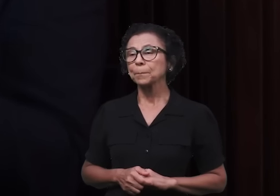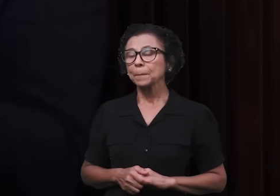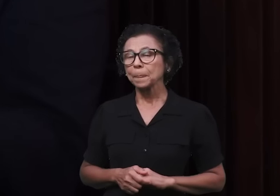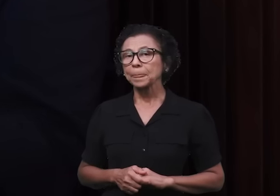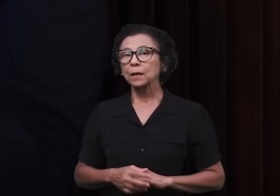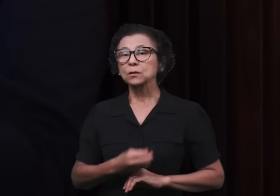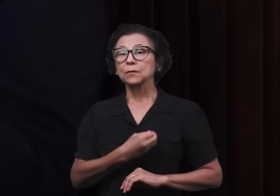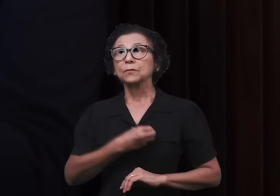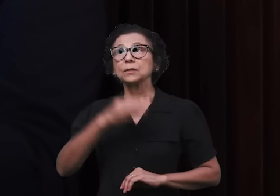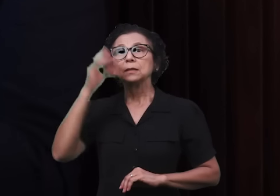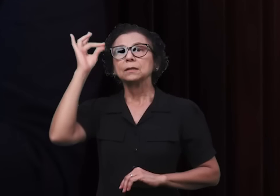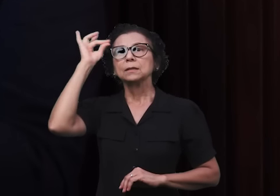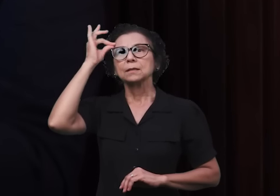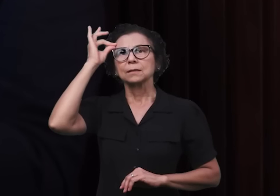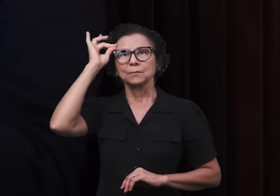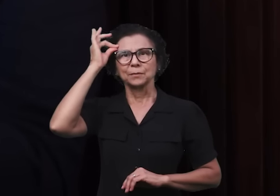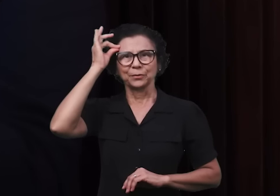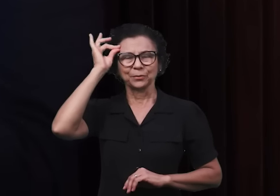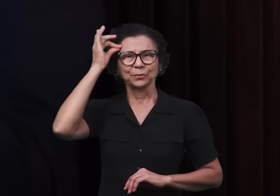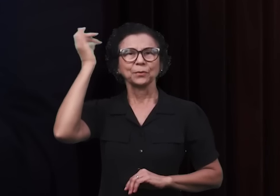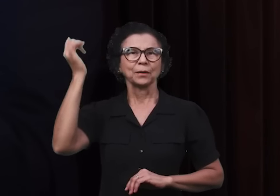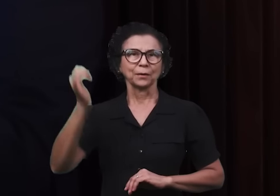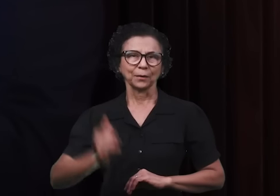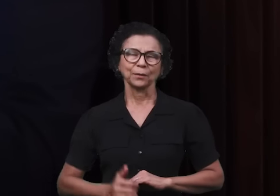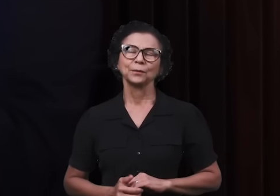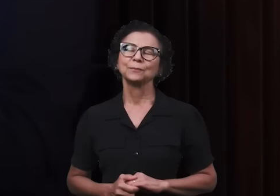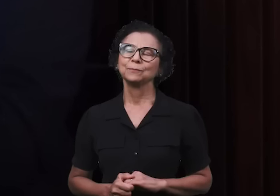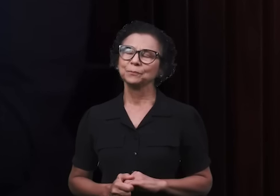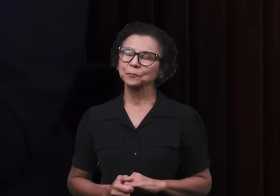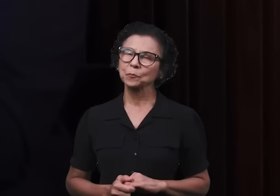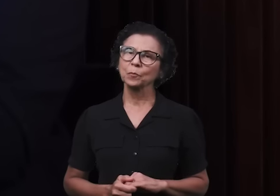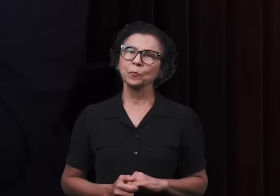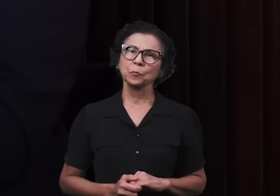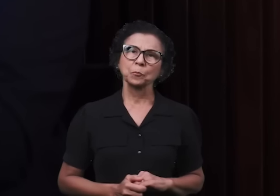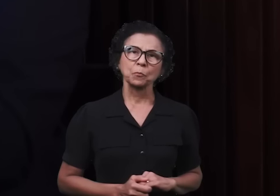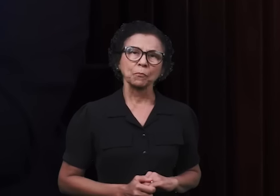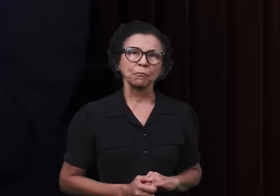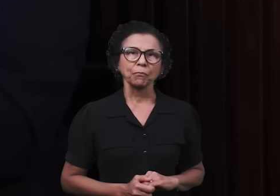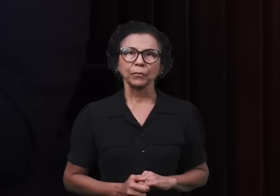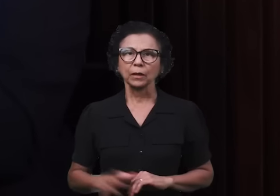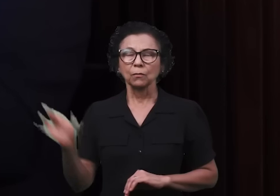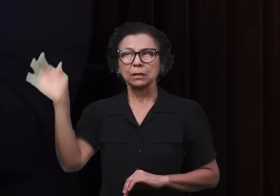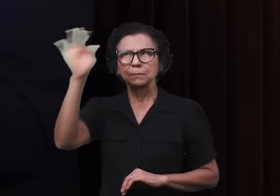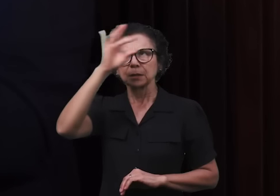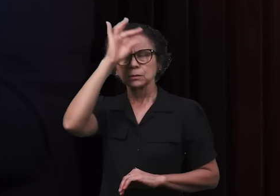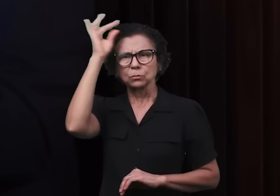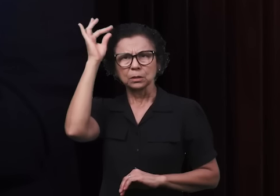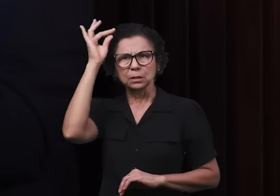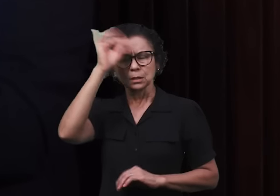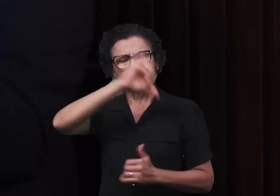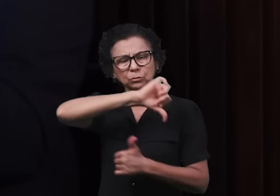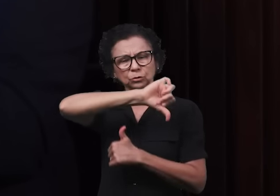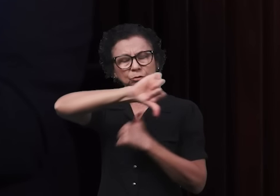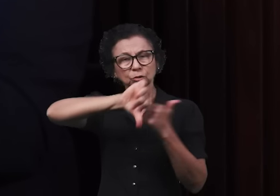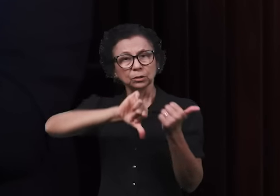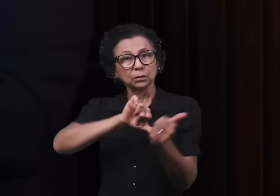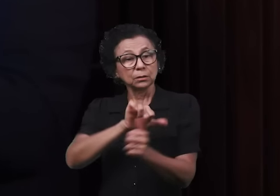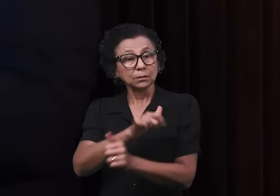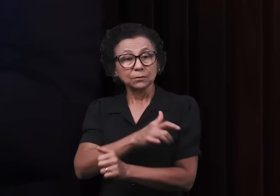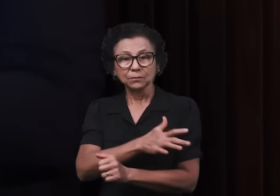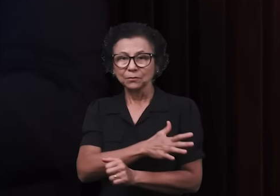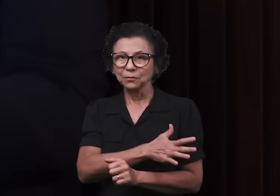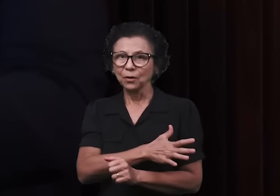nossa conduta espiritual. Então essa santificação do Espírito, né, gera em nós uma conduta espiritual